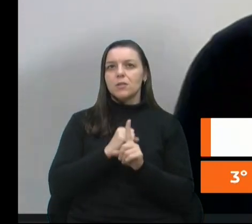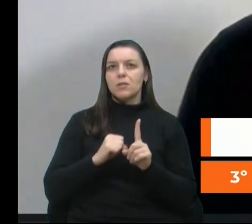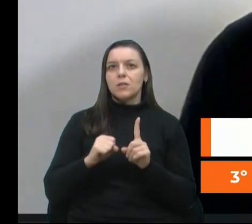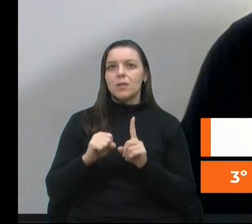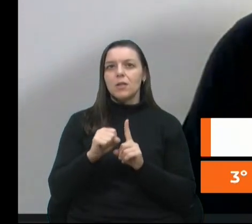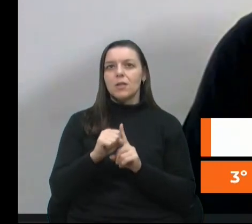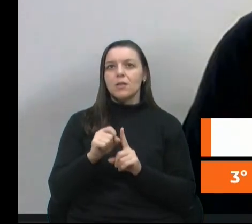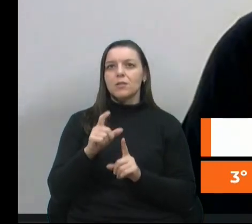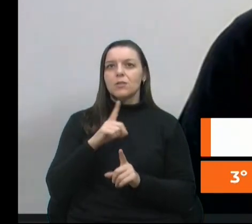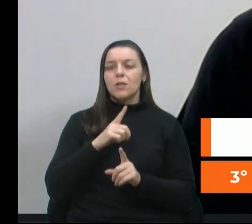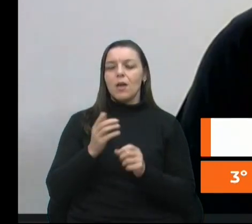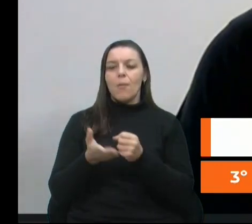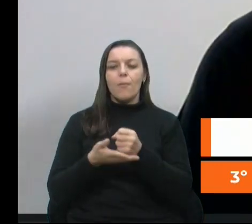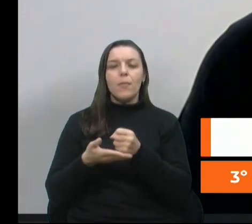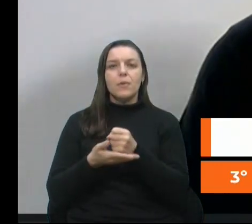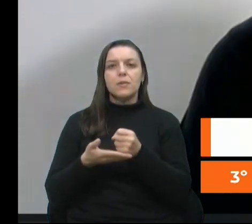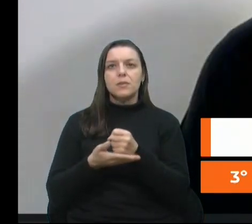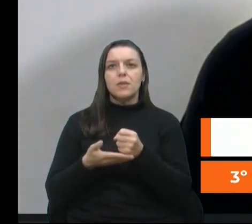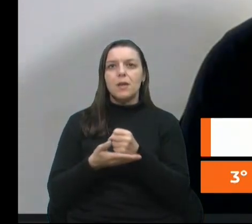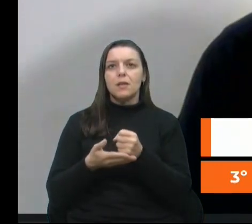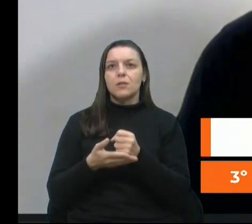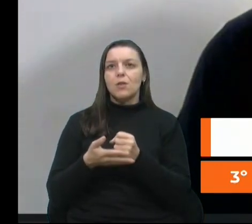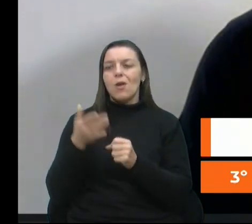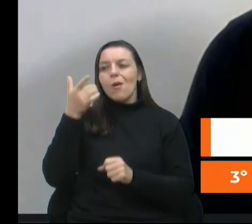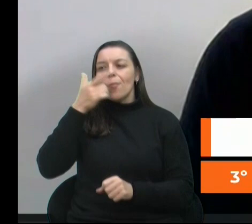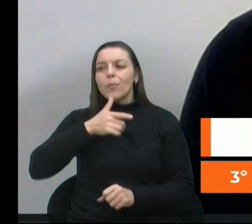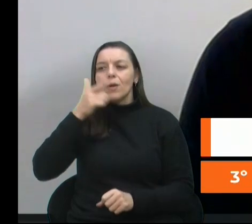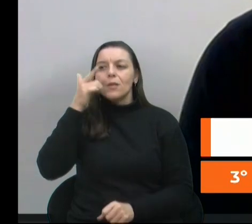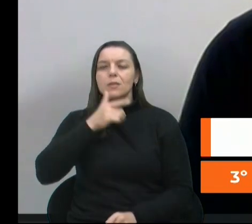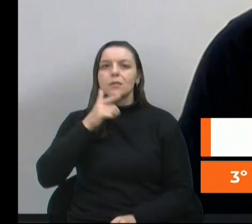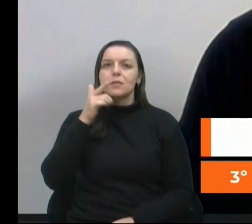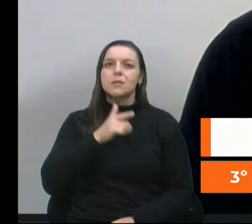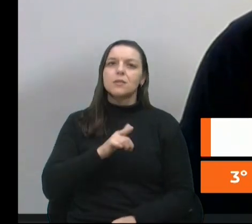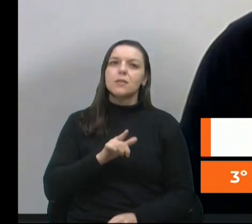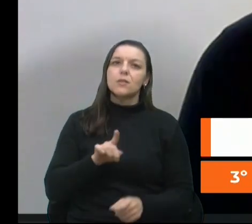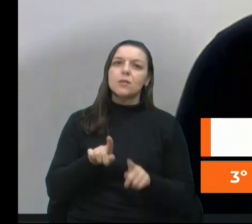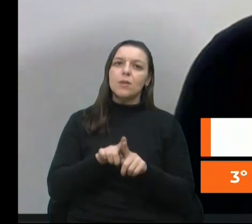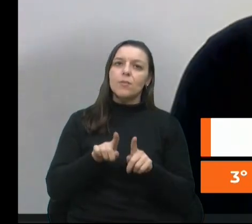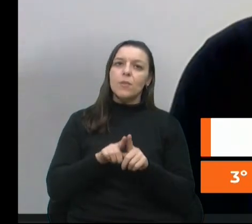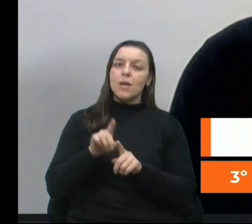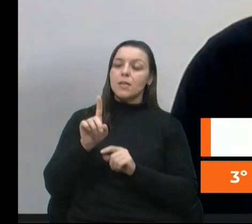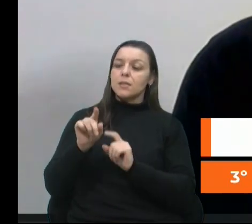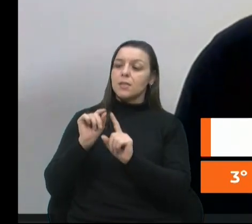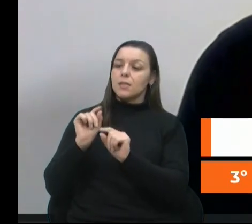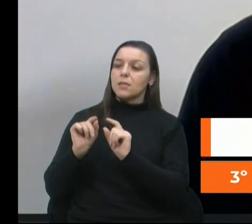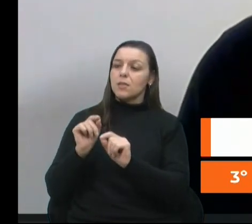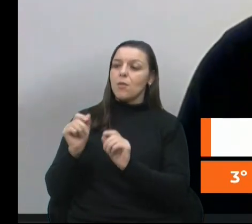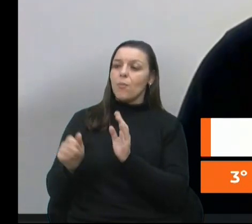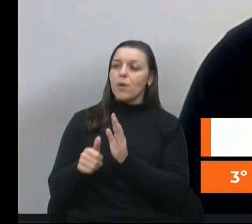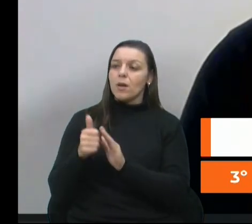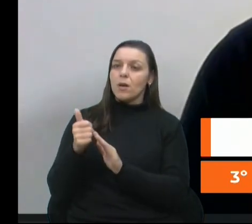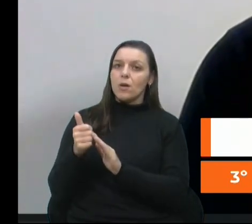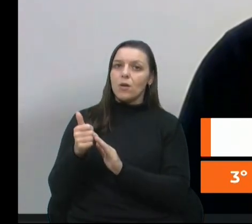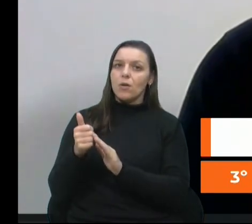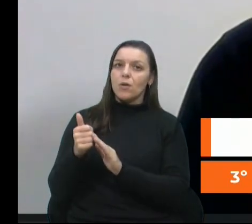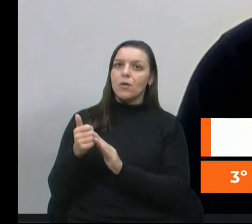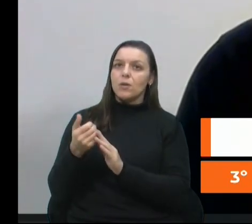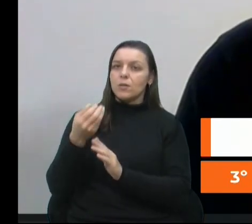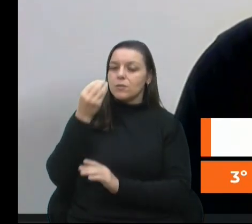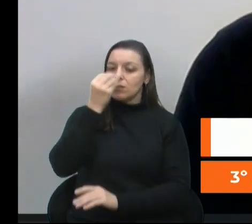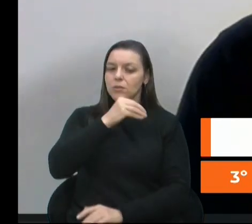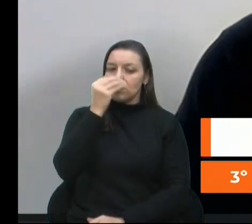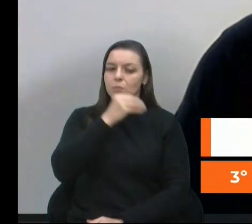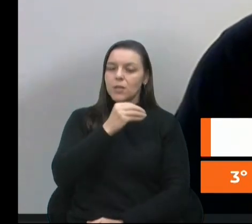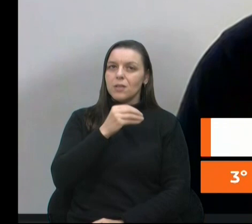modelo industrial, baseado nesse modelo de repetição, baseado nesse modelo de seleção do melhor e desprezo do